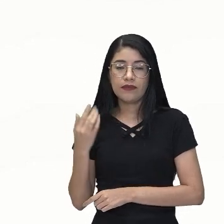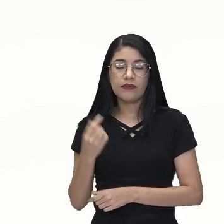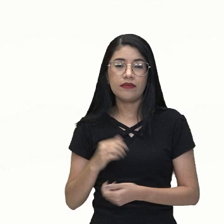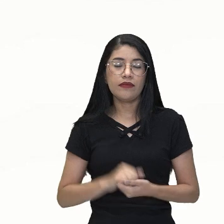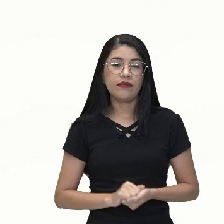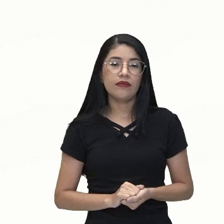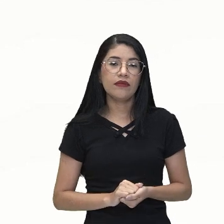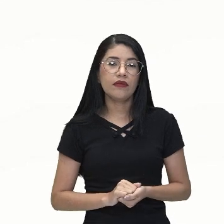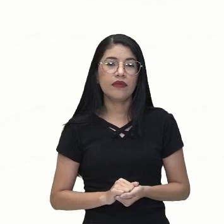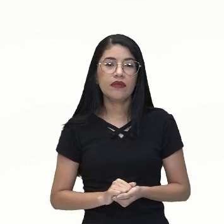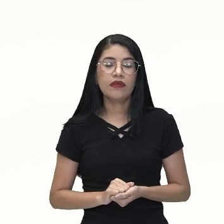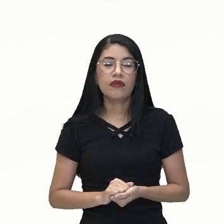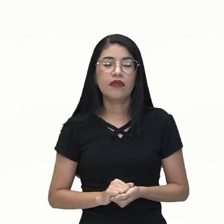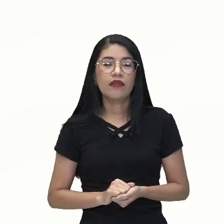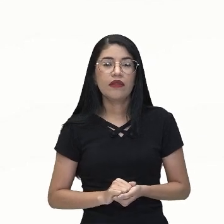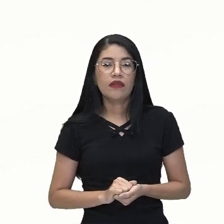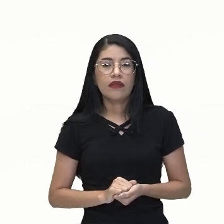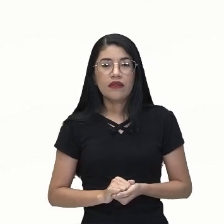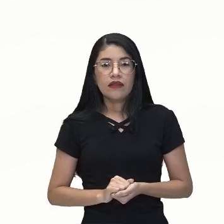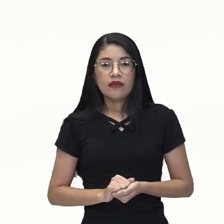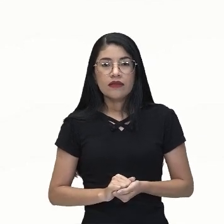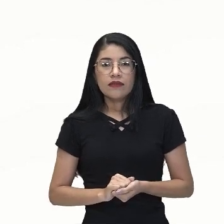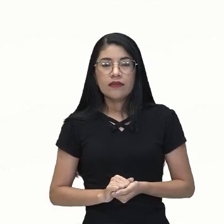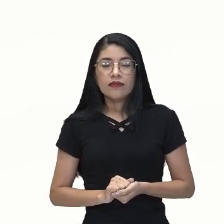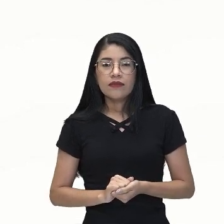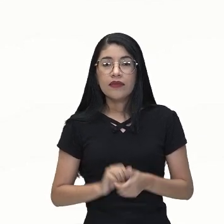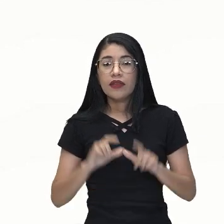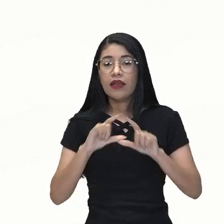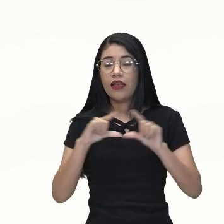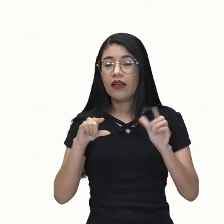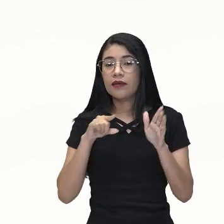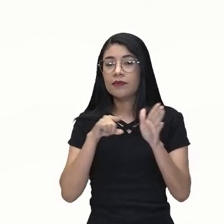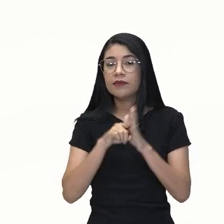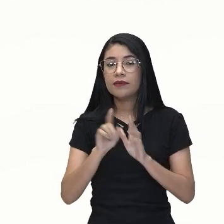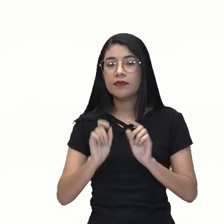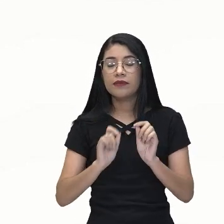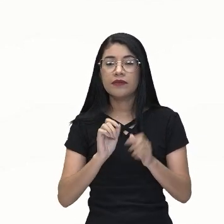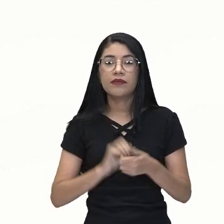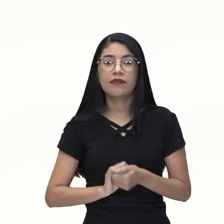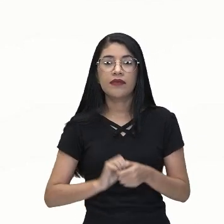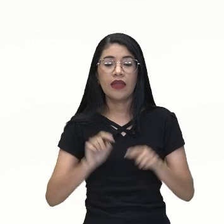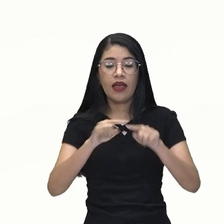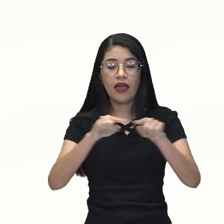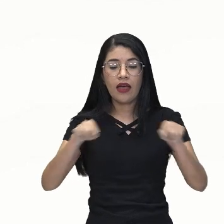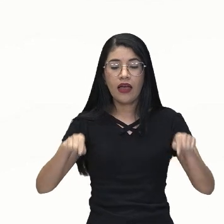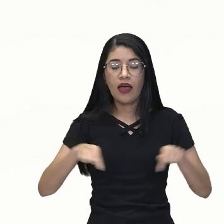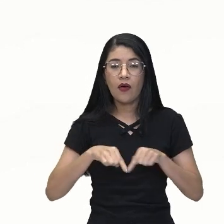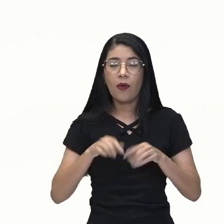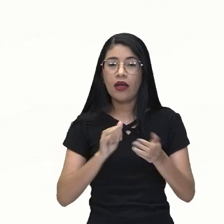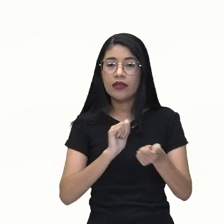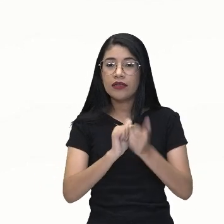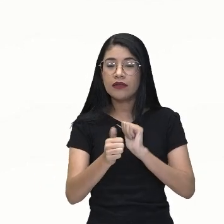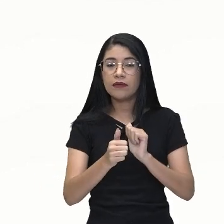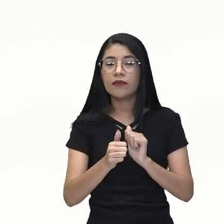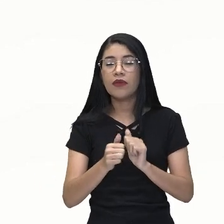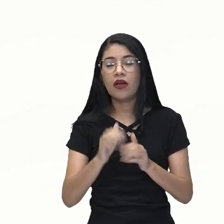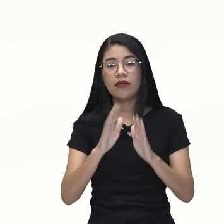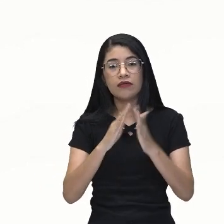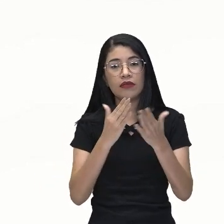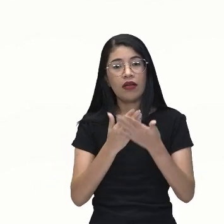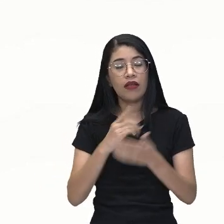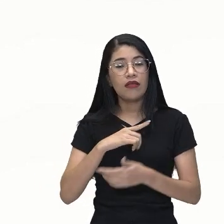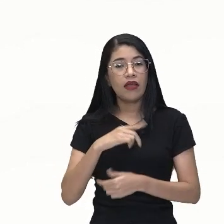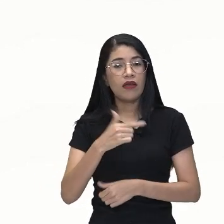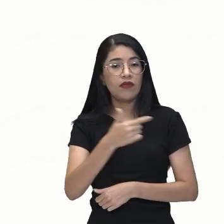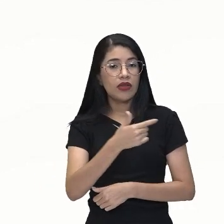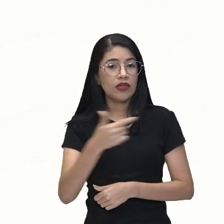de aplicação, tá? A questão diz o seguinte: a quadra poliesportiva de uma escola possui